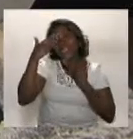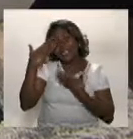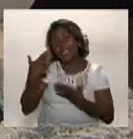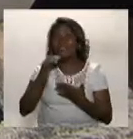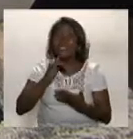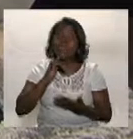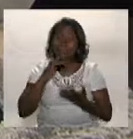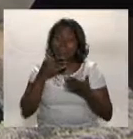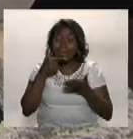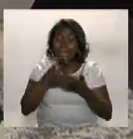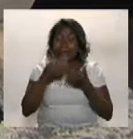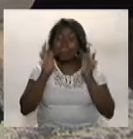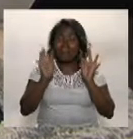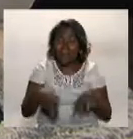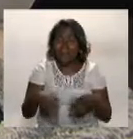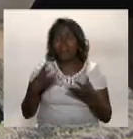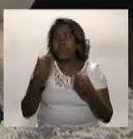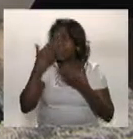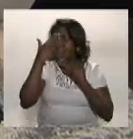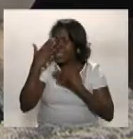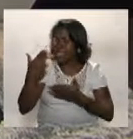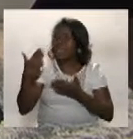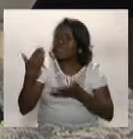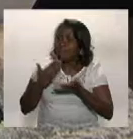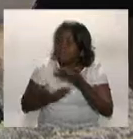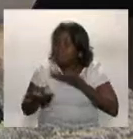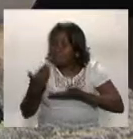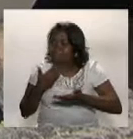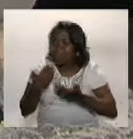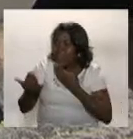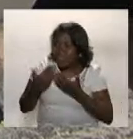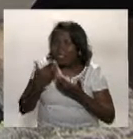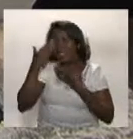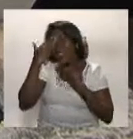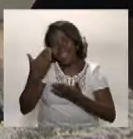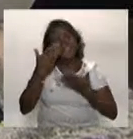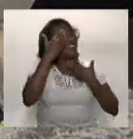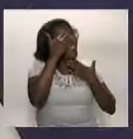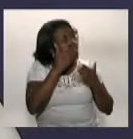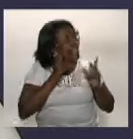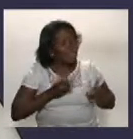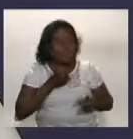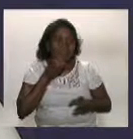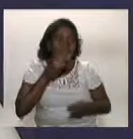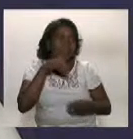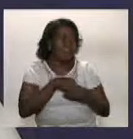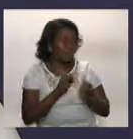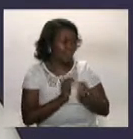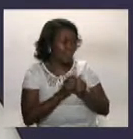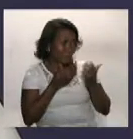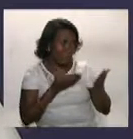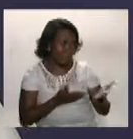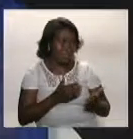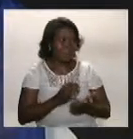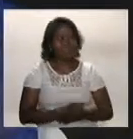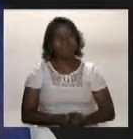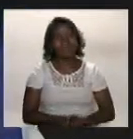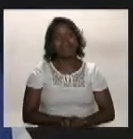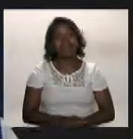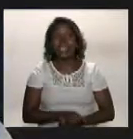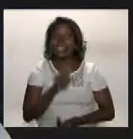direcionar o seu patrulhamento. Então, todo mundo sai ganhando, apesar de ser extremamente... não é aquilo que eu